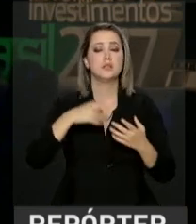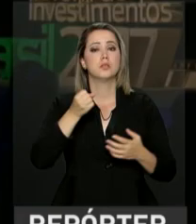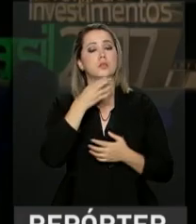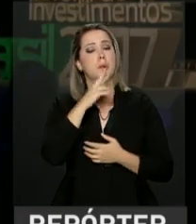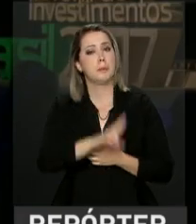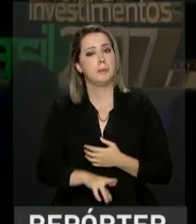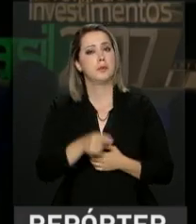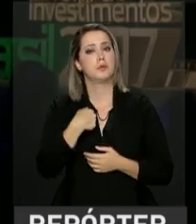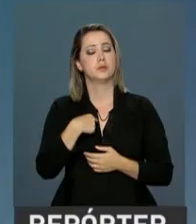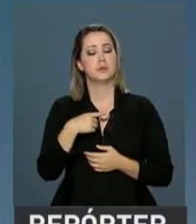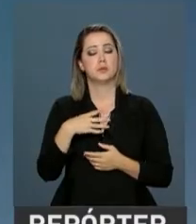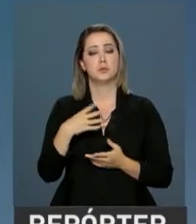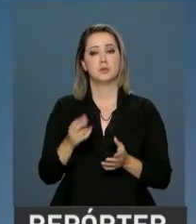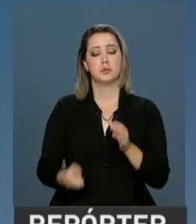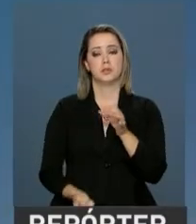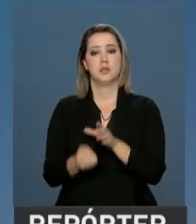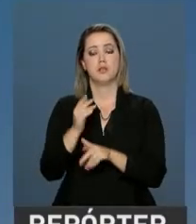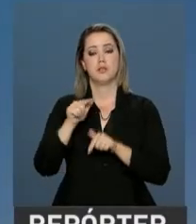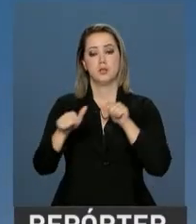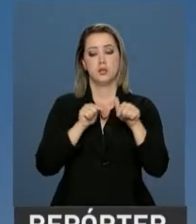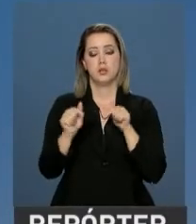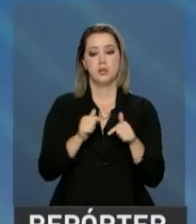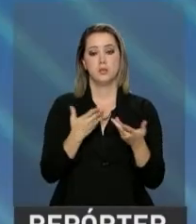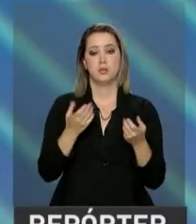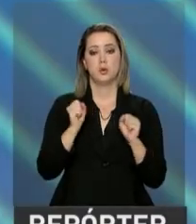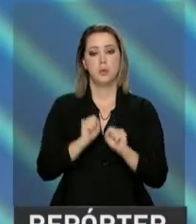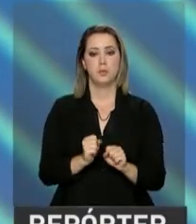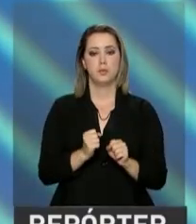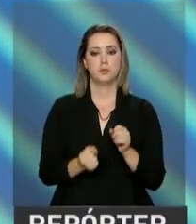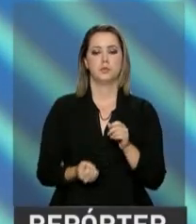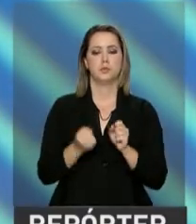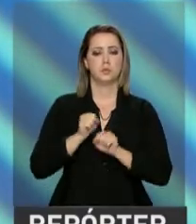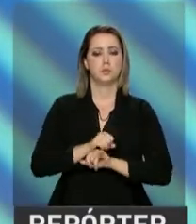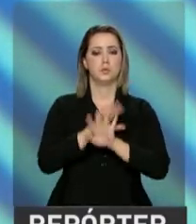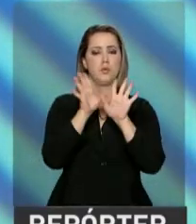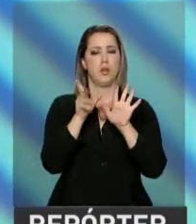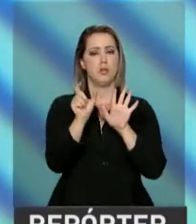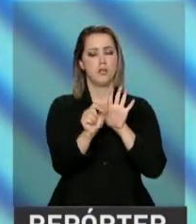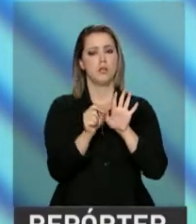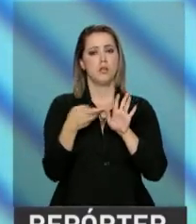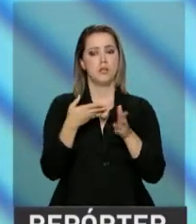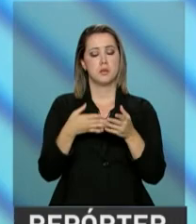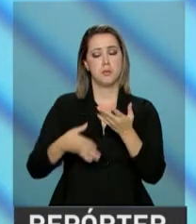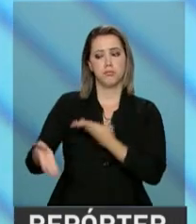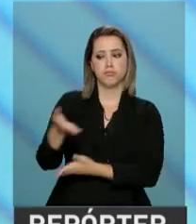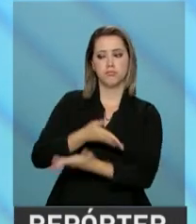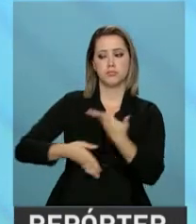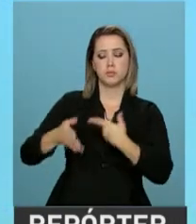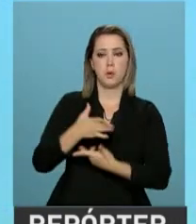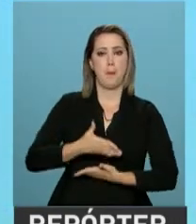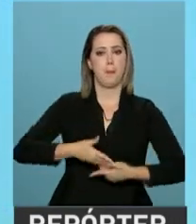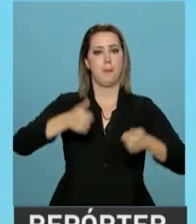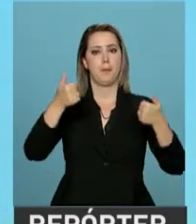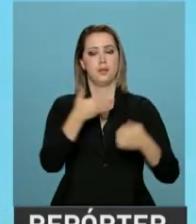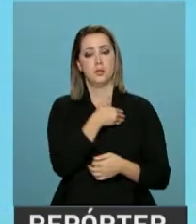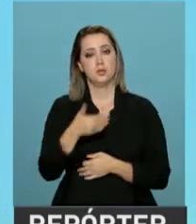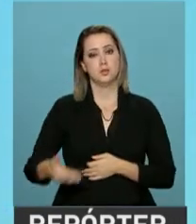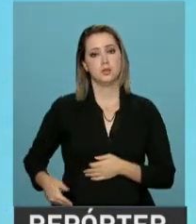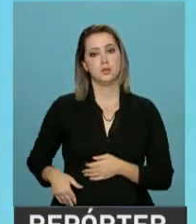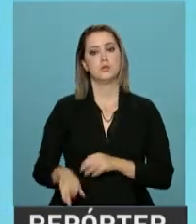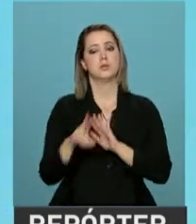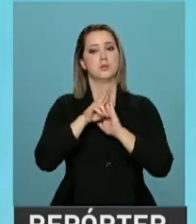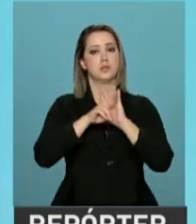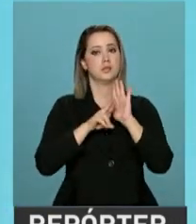altamente geradores de emprego. Com medidas para dar mais transparência e concorrência, maior governança, além de